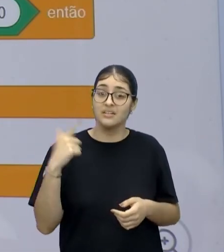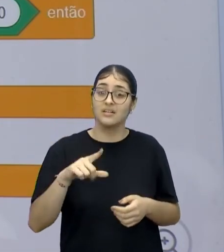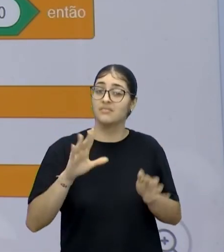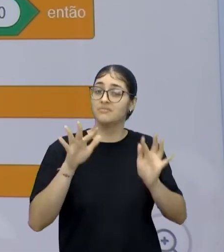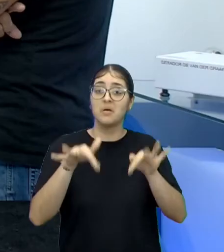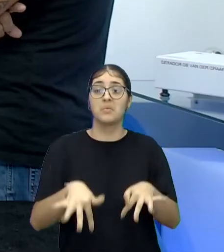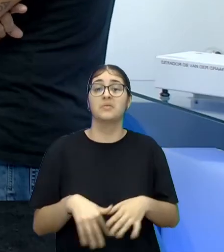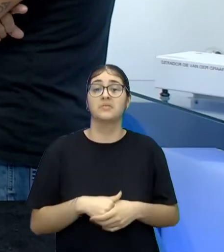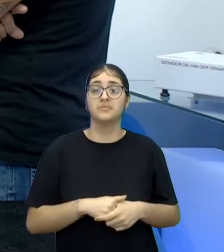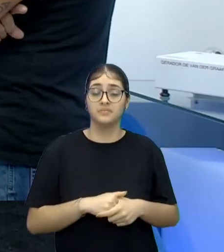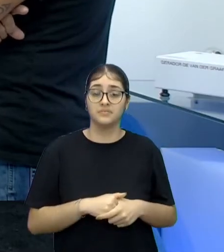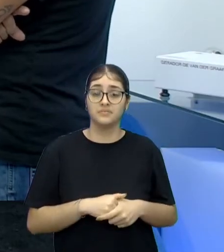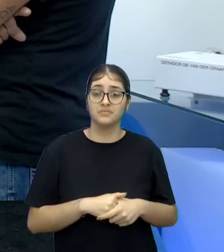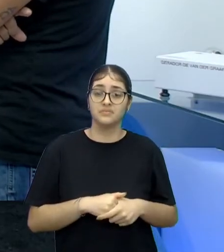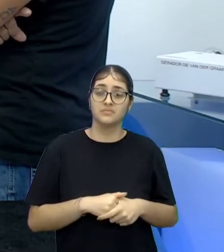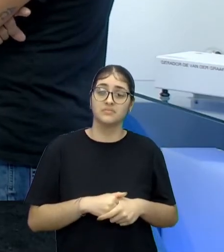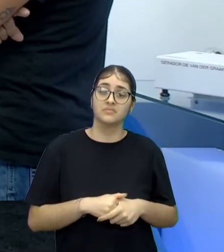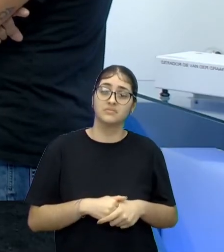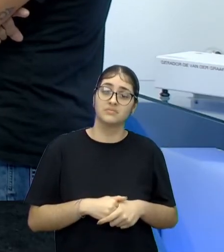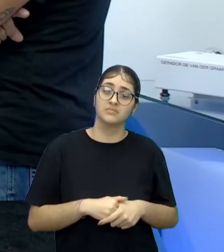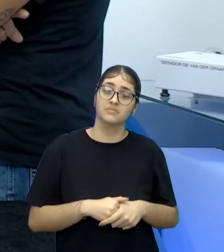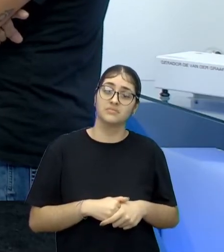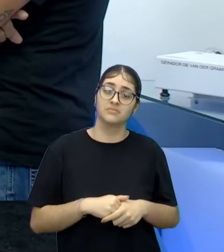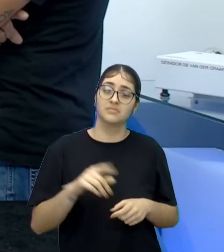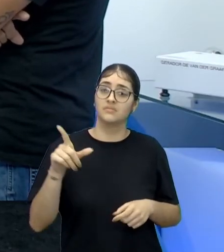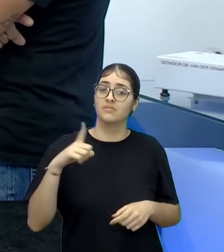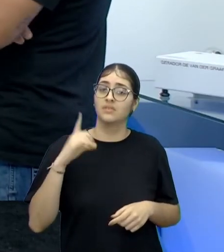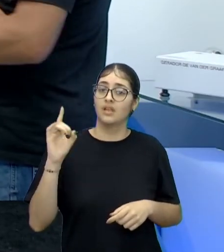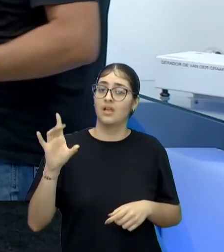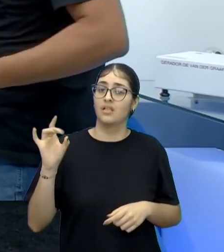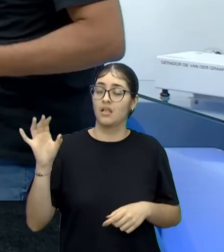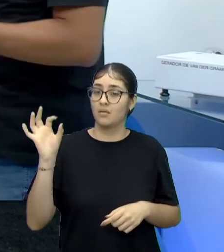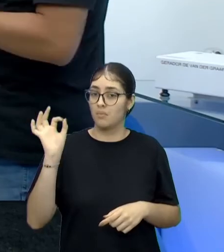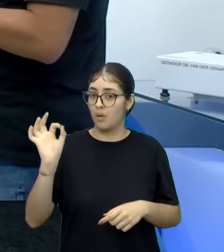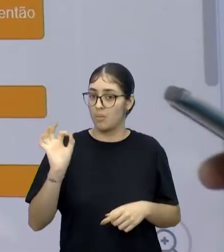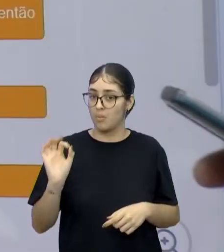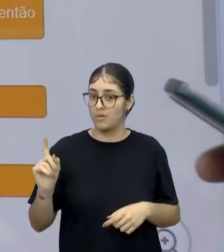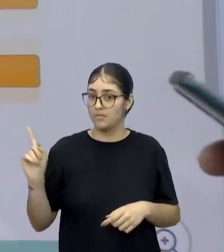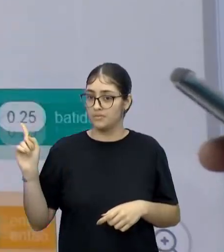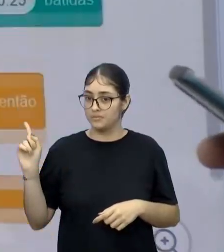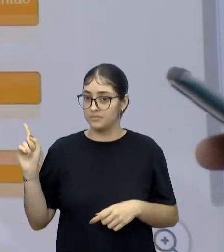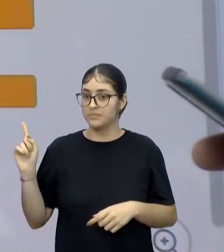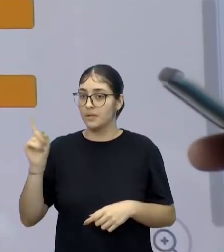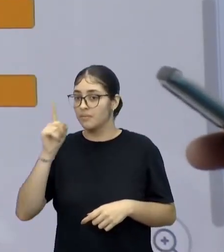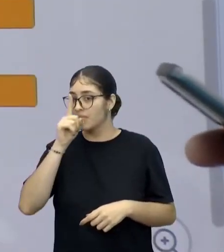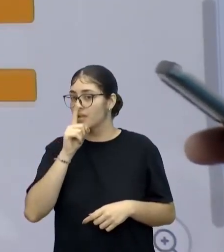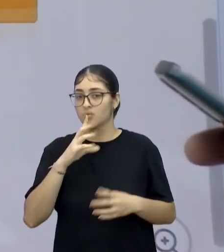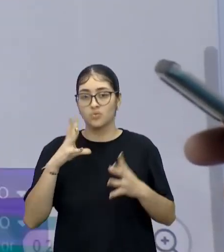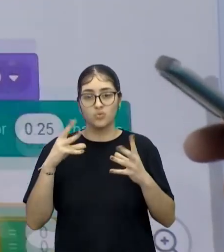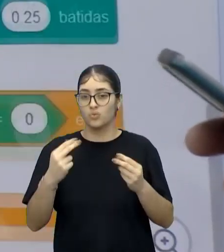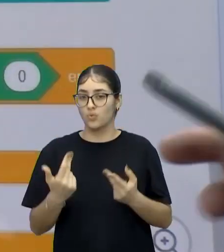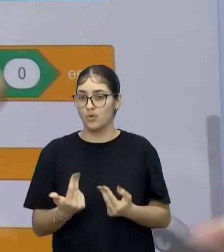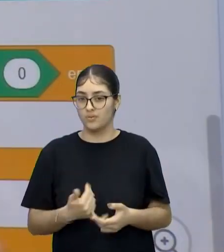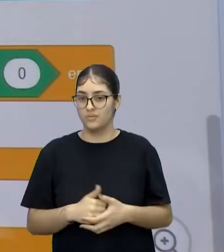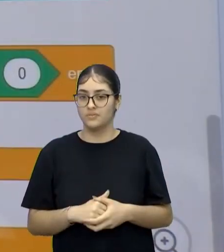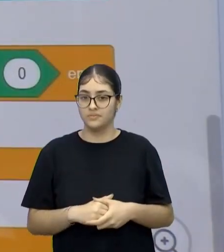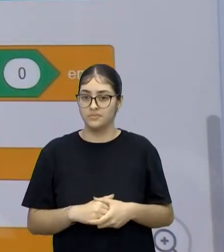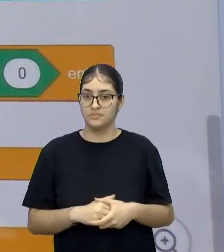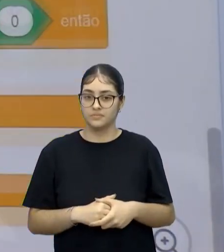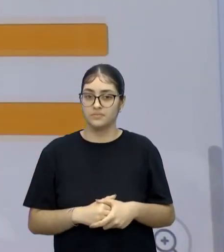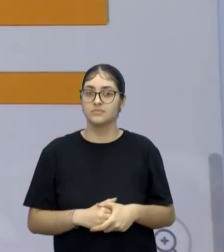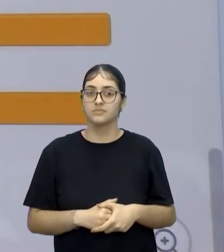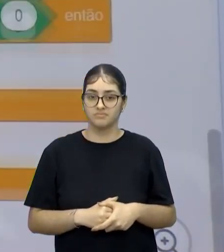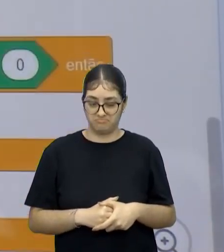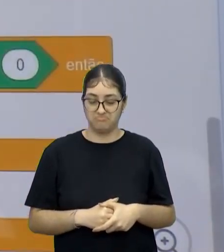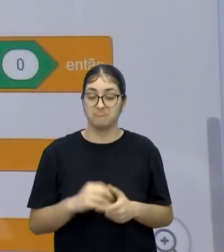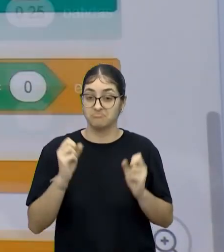acabou o jogo. Acabou o jogo. E aí você vai fazer essa programação para cada uma dessas bolinhas, ó. Se for amarela, se for branca, é a mesma coisa. Tá vendo? Legal, muito bom,